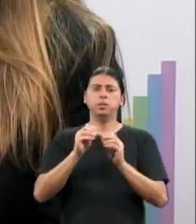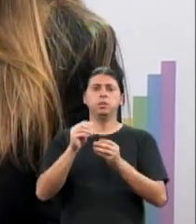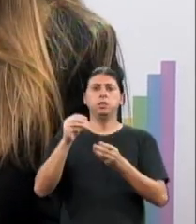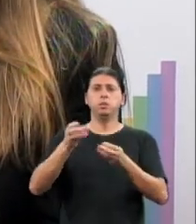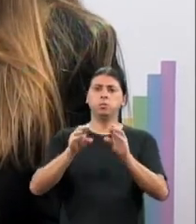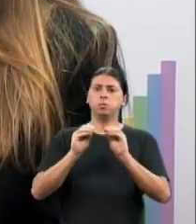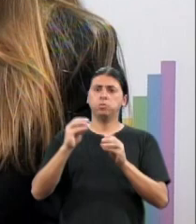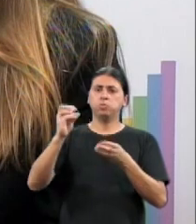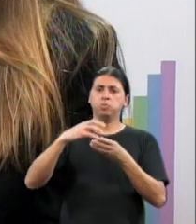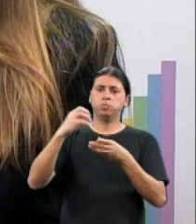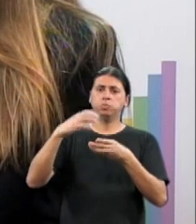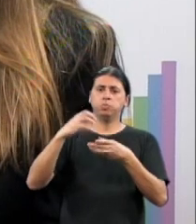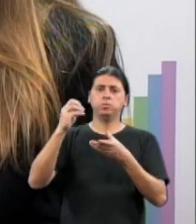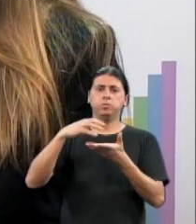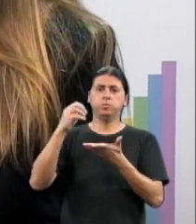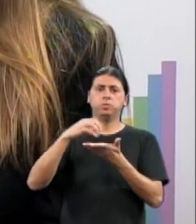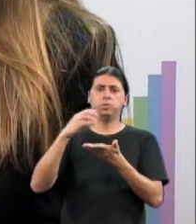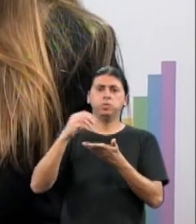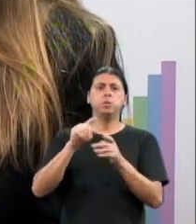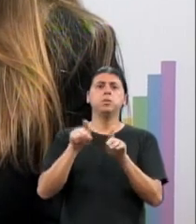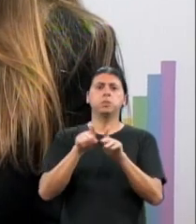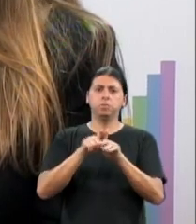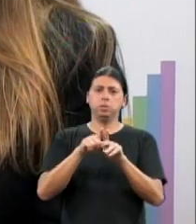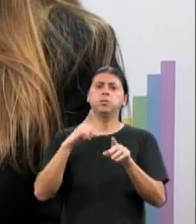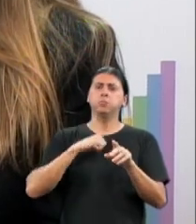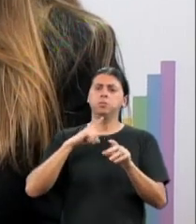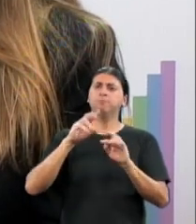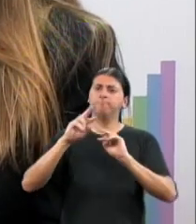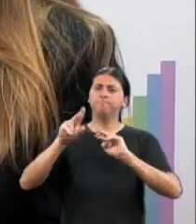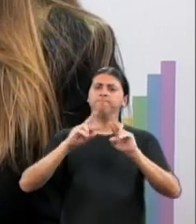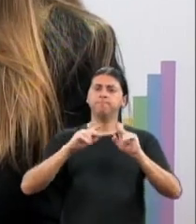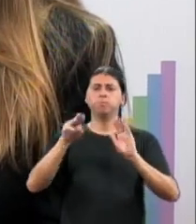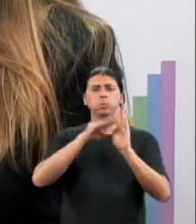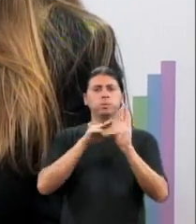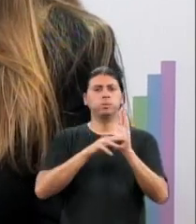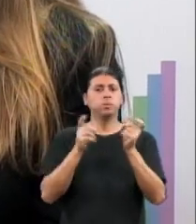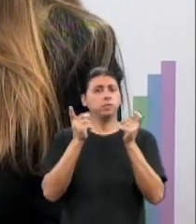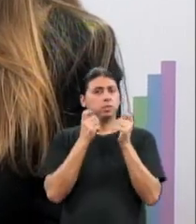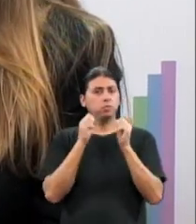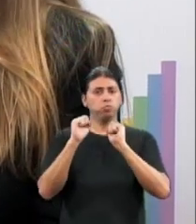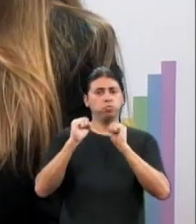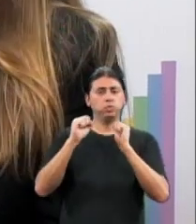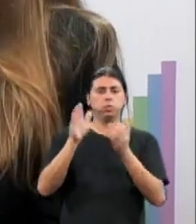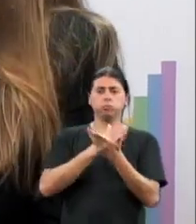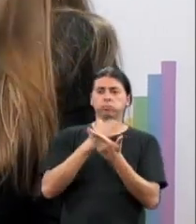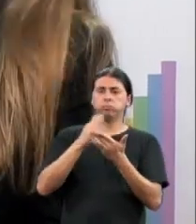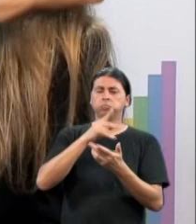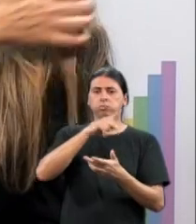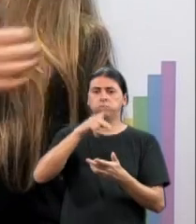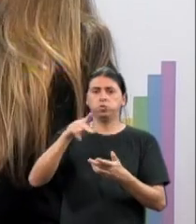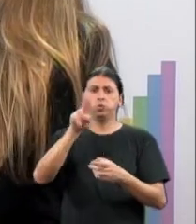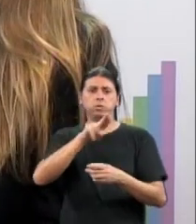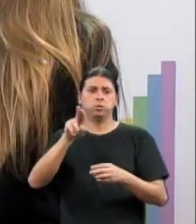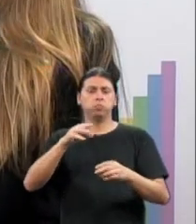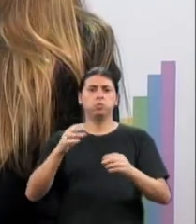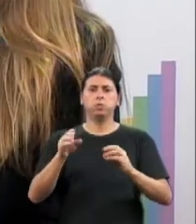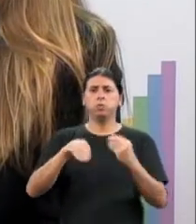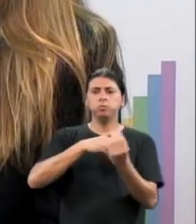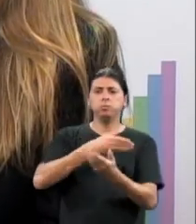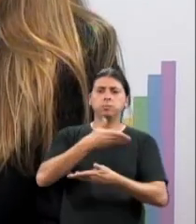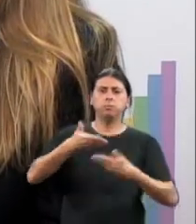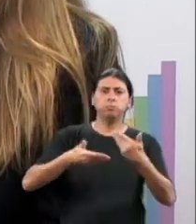dispostos. Então, muitos programas interessantes que os professores poderiam estar usando com os alunos, eles poderiam